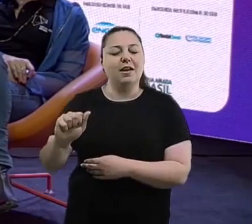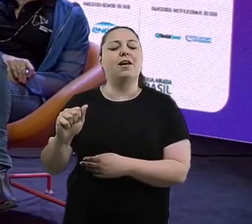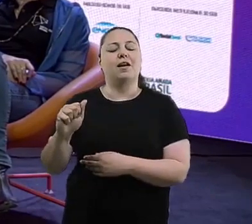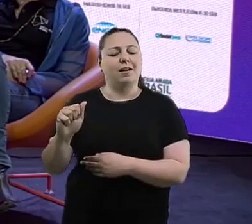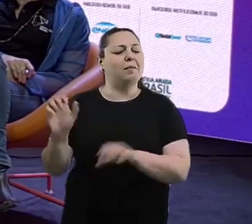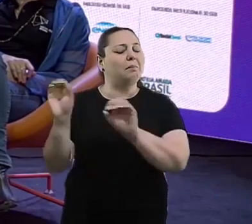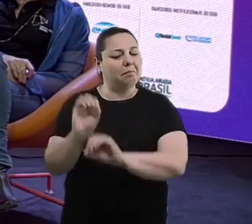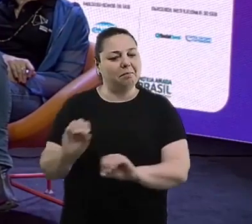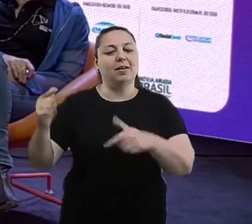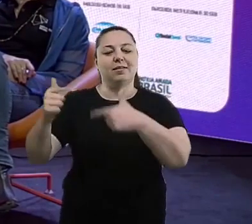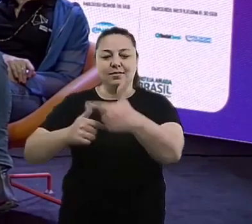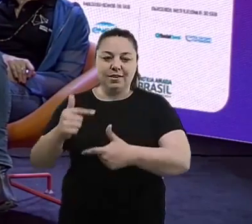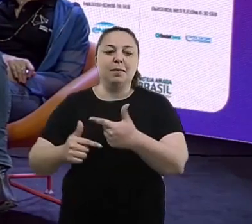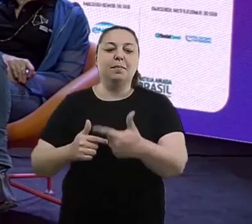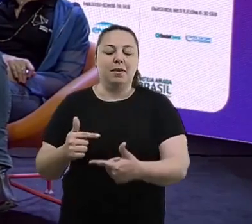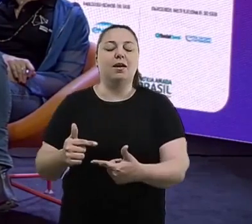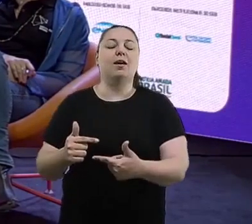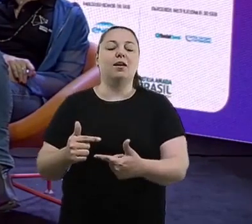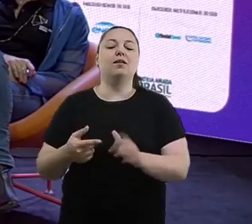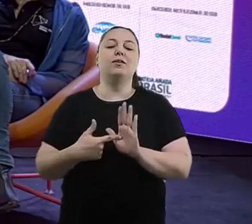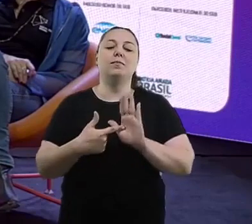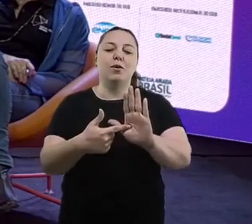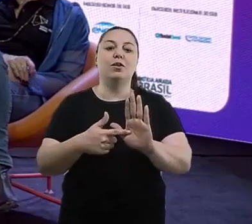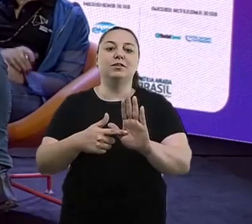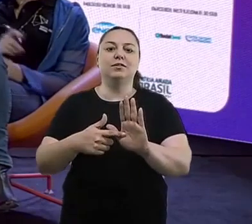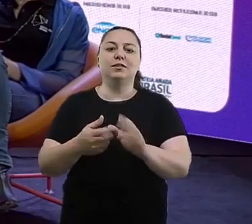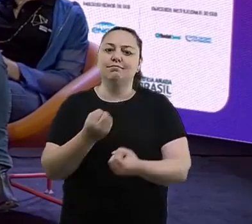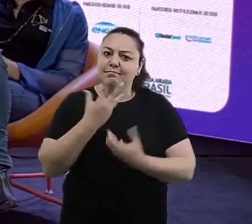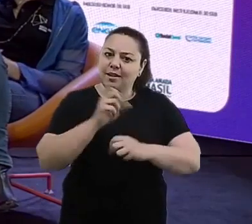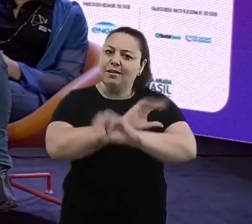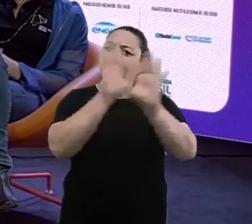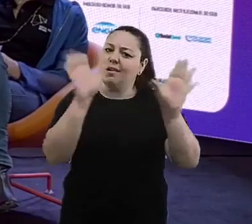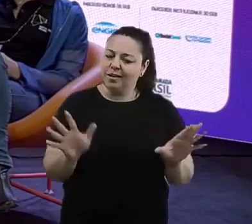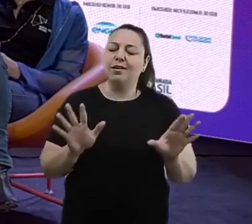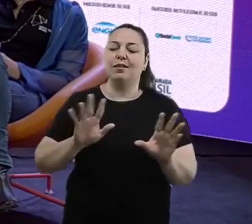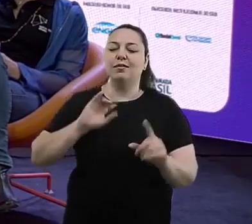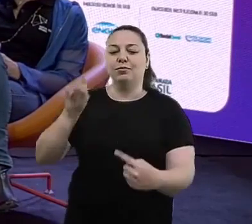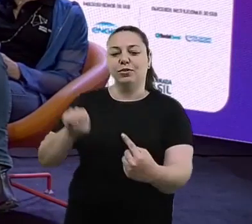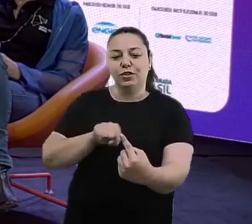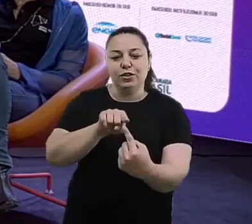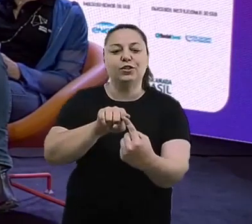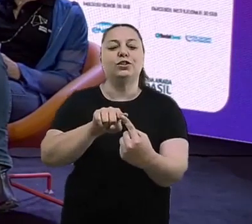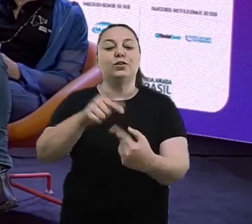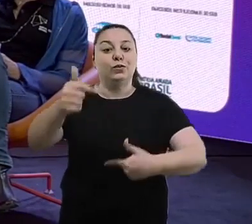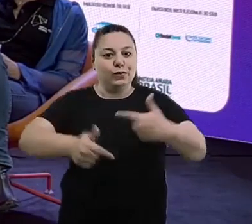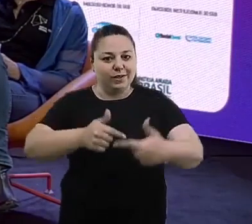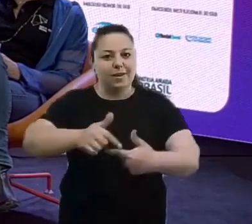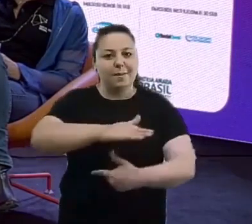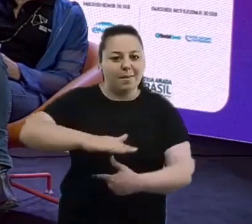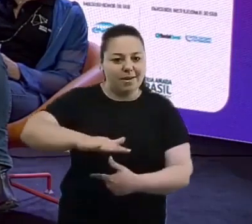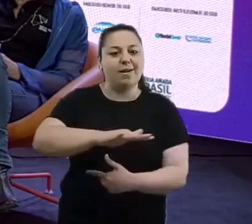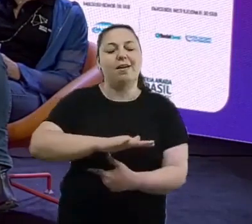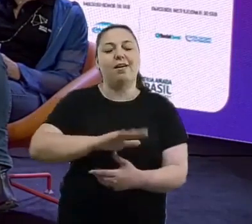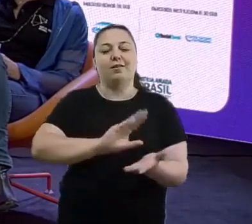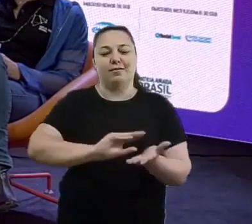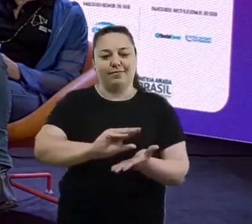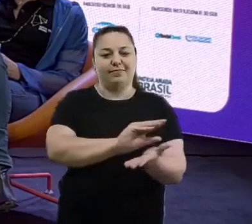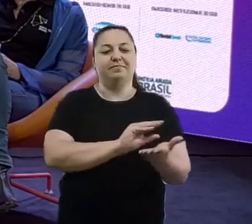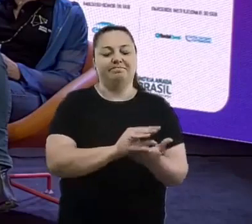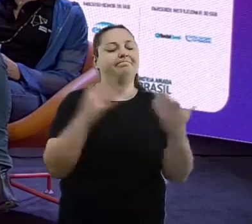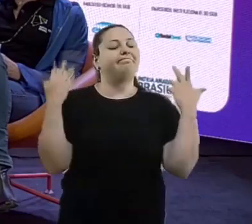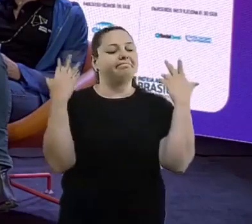o objetivo do laboratório, né? A gente auxiliar, promover competências analíticas para auxiliar na tomada de decisão. Então, parabéns pelo